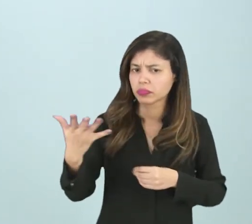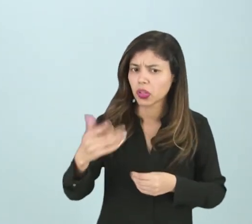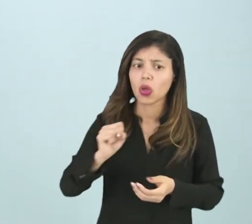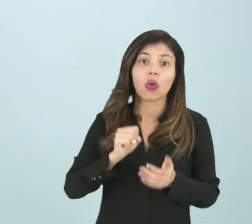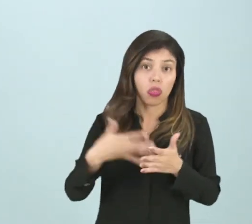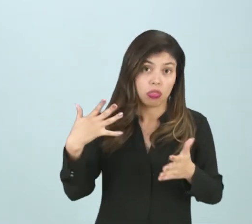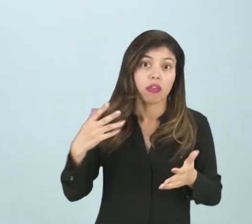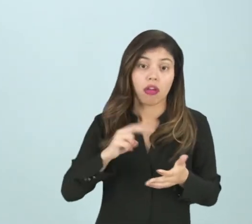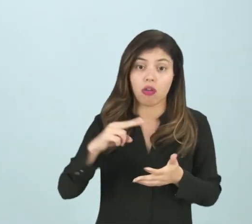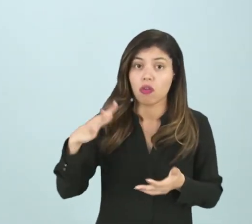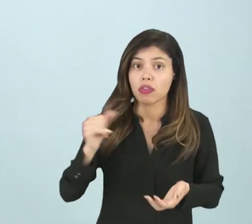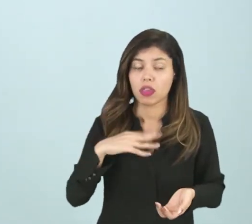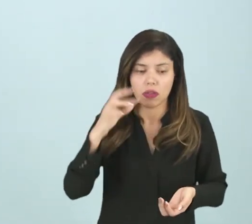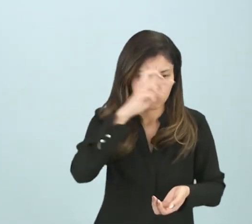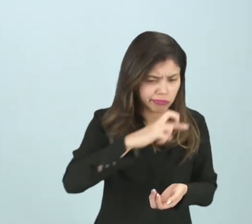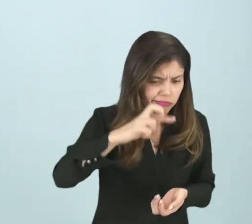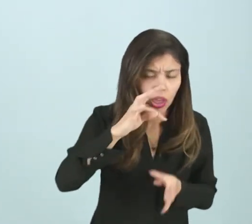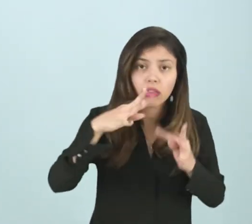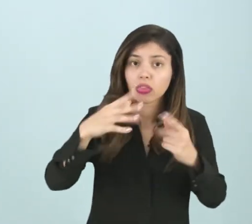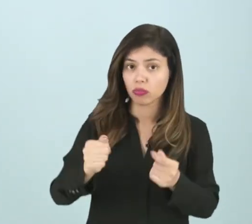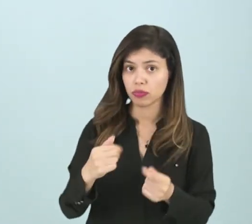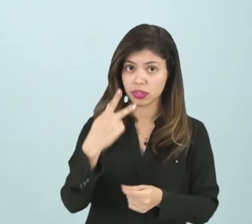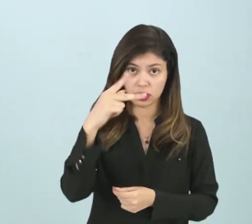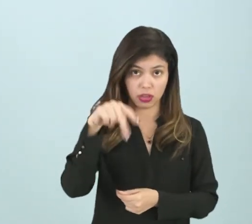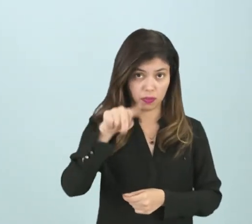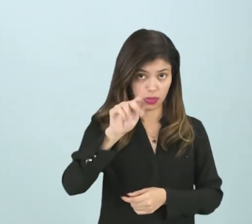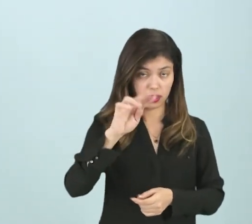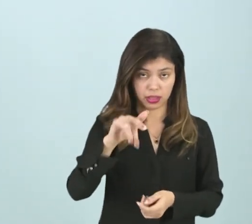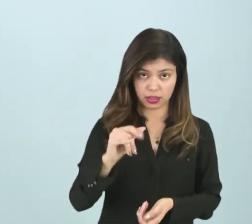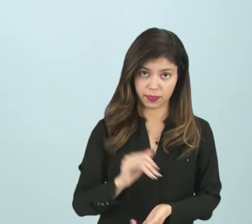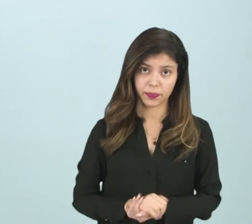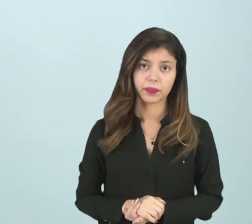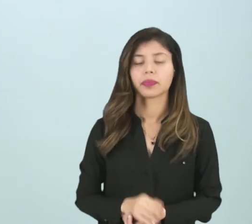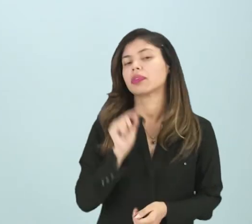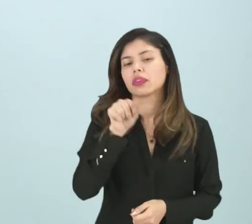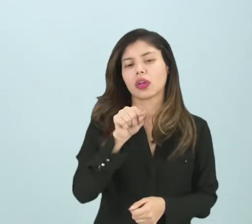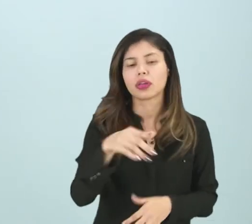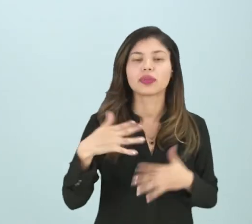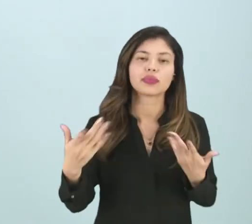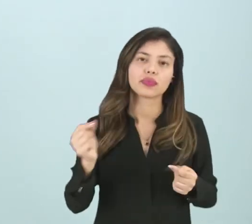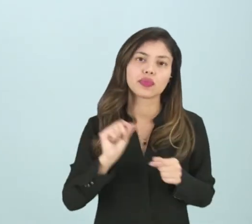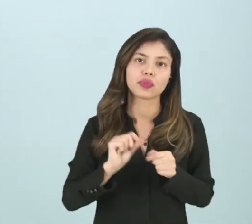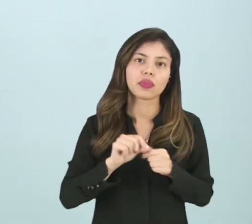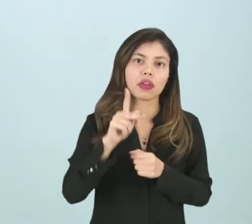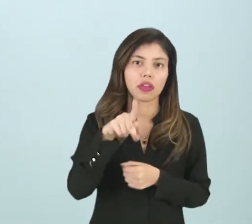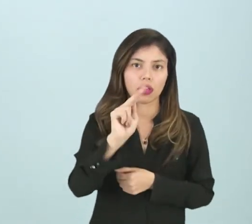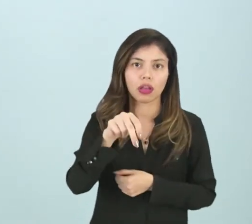tenho certeza se estou analisando tudo ao pé da letra. E isso fez com que Kant